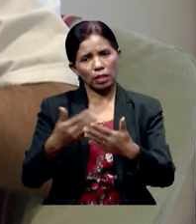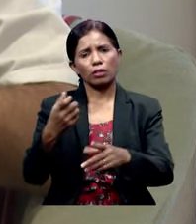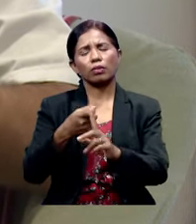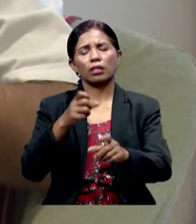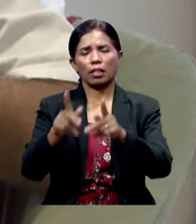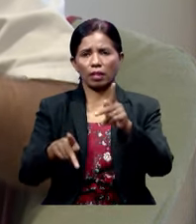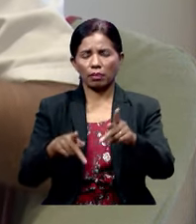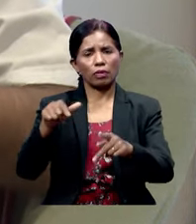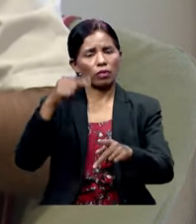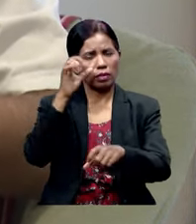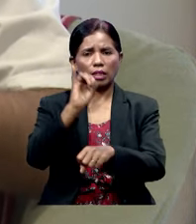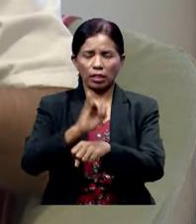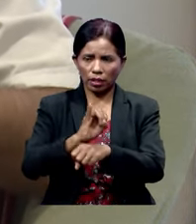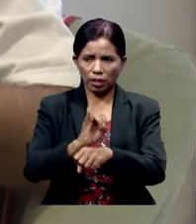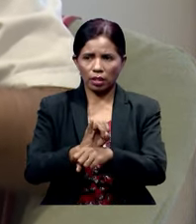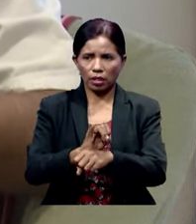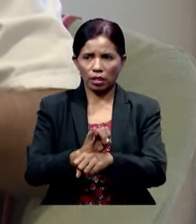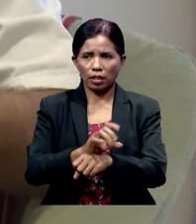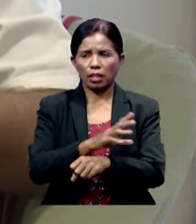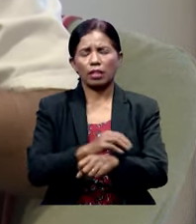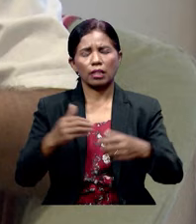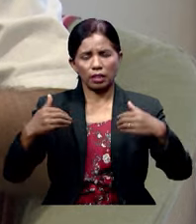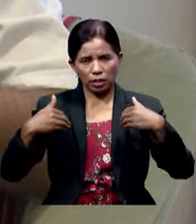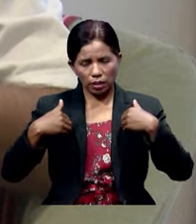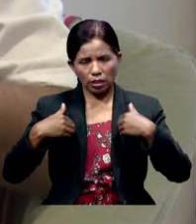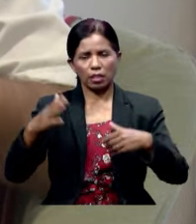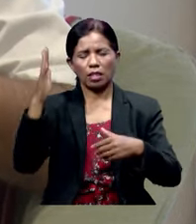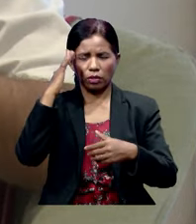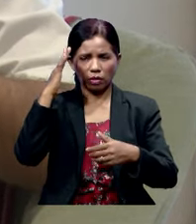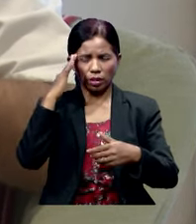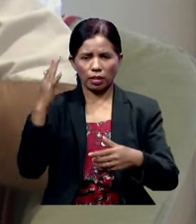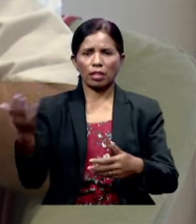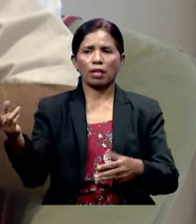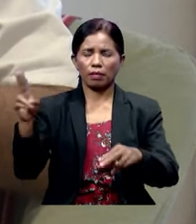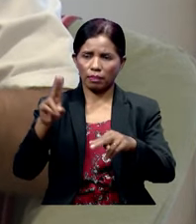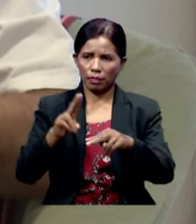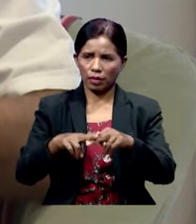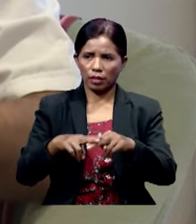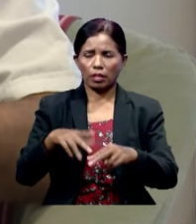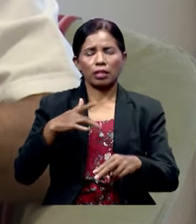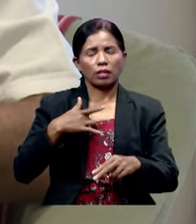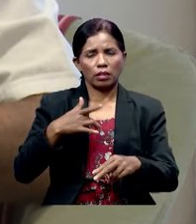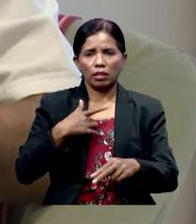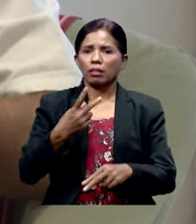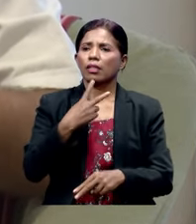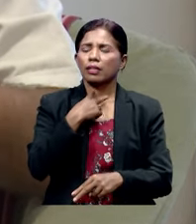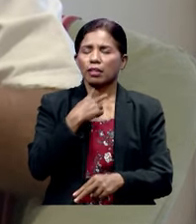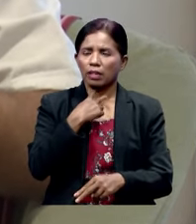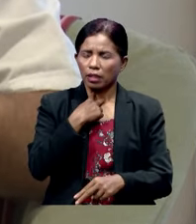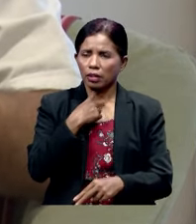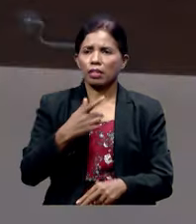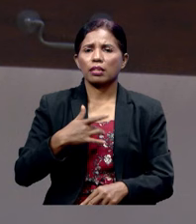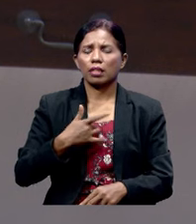igreja isto faz aumentar neles um sentido de frustração um